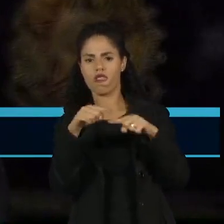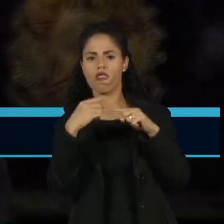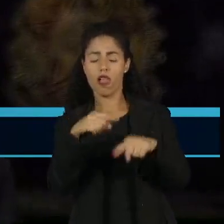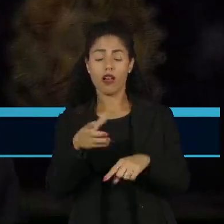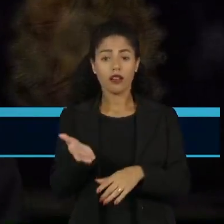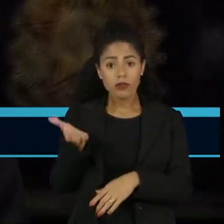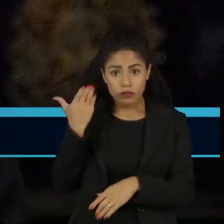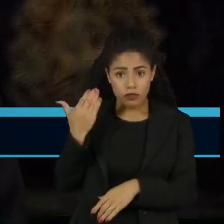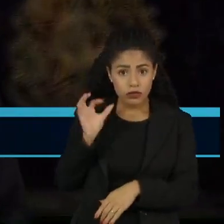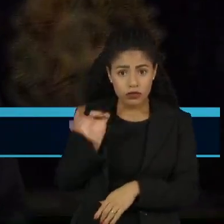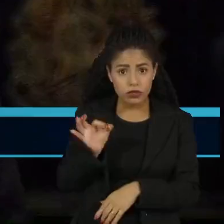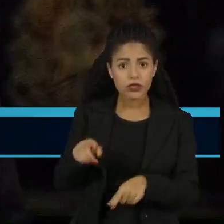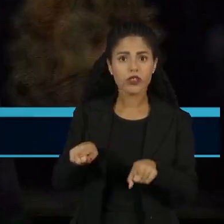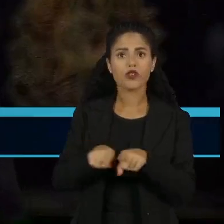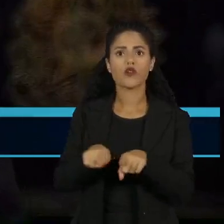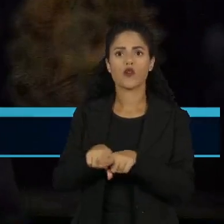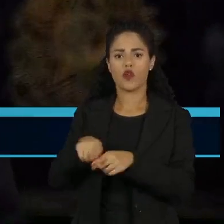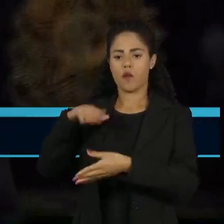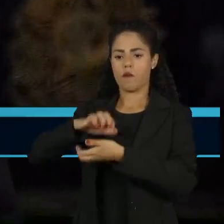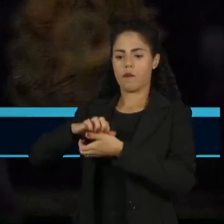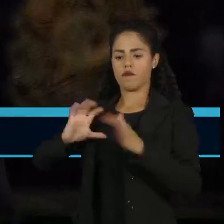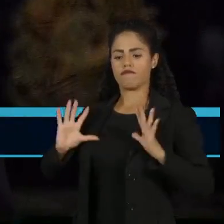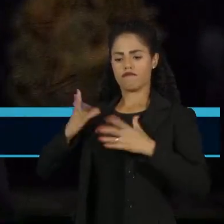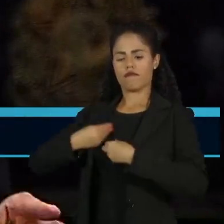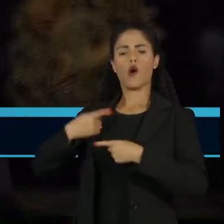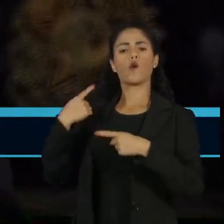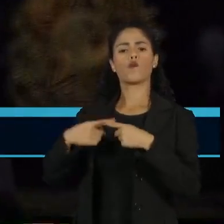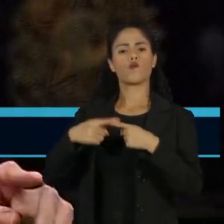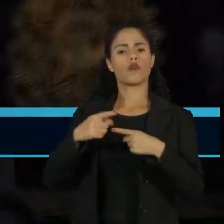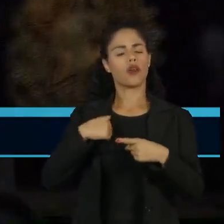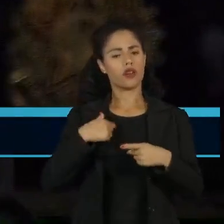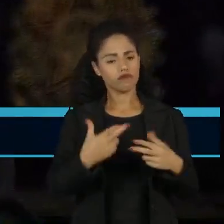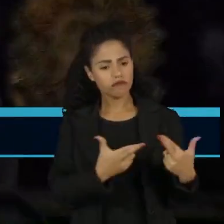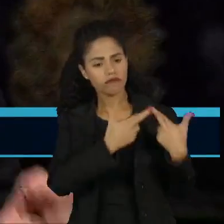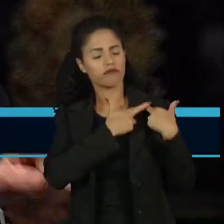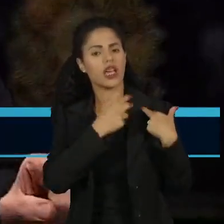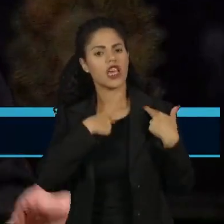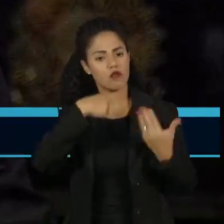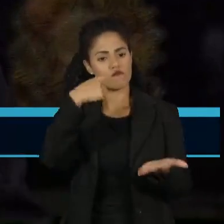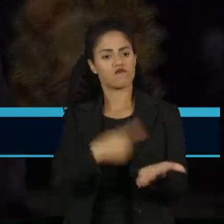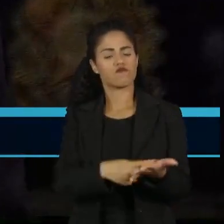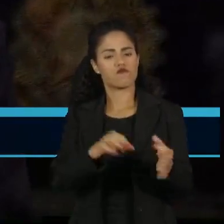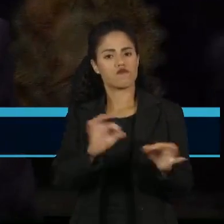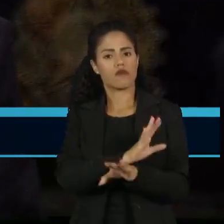recebi por membros do Supremo Tribunal Federal em razão de um papel constitucional que eu cumpri